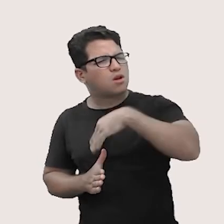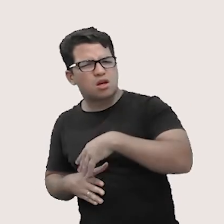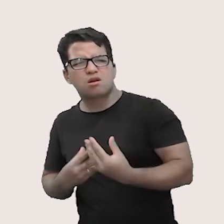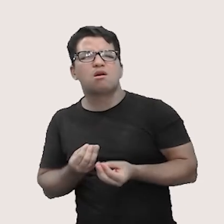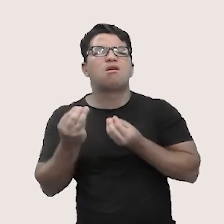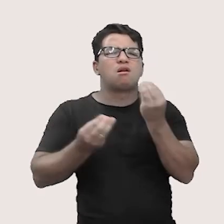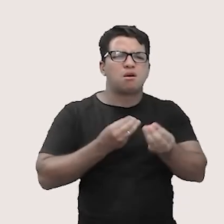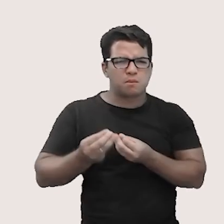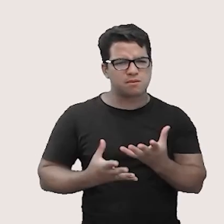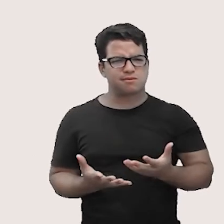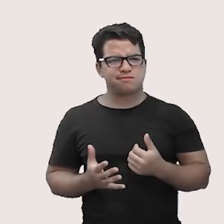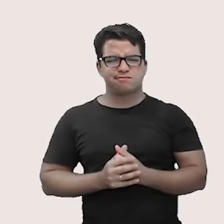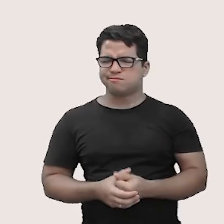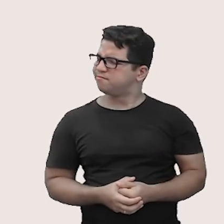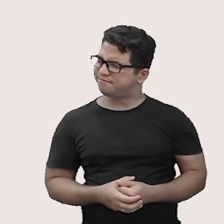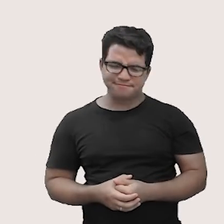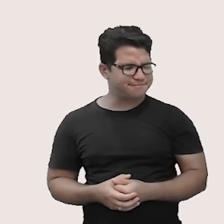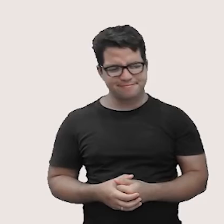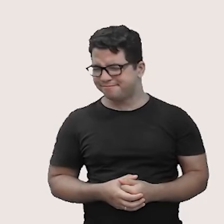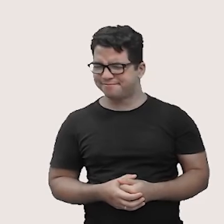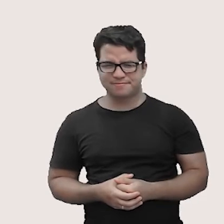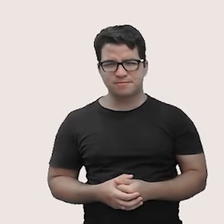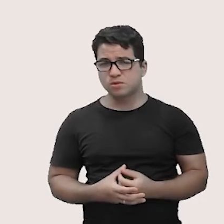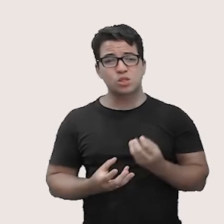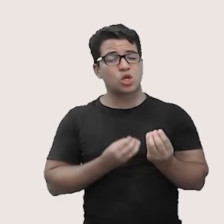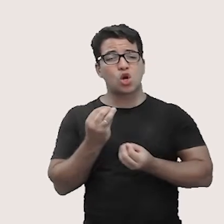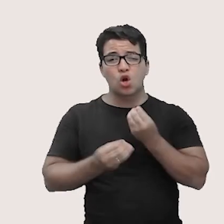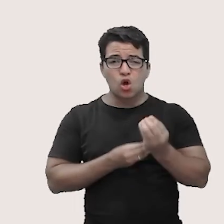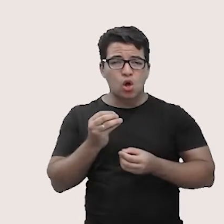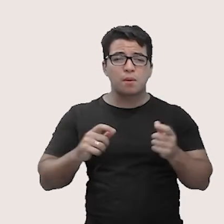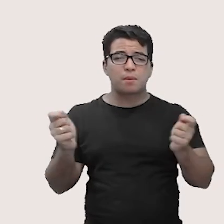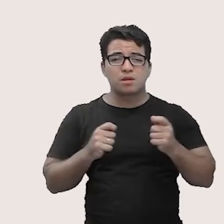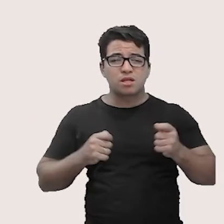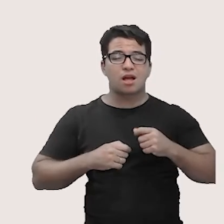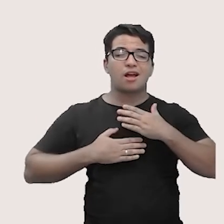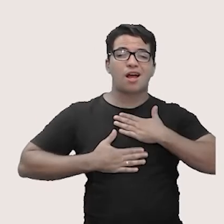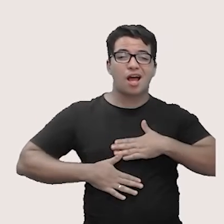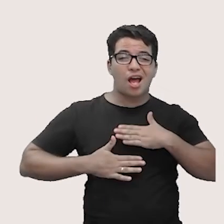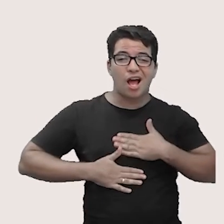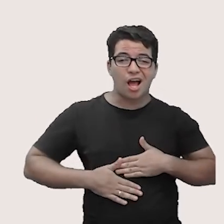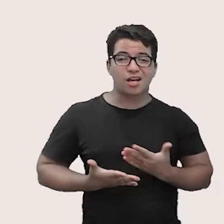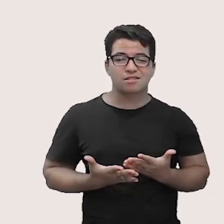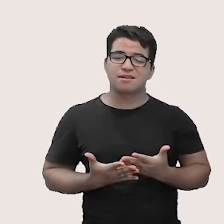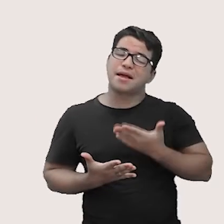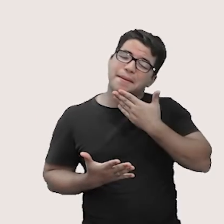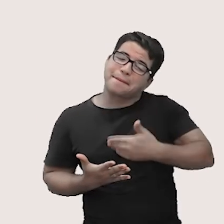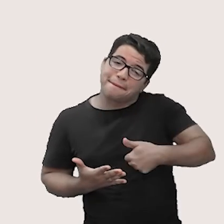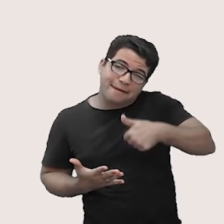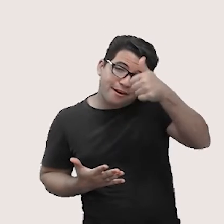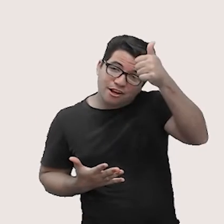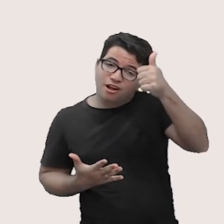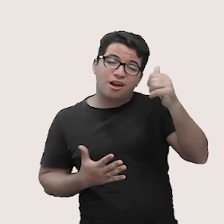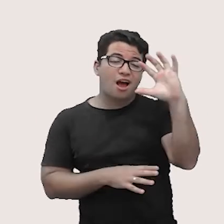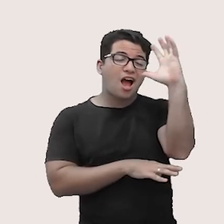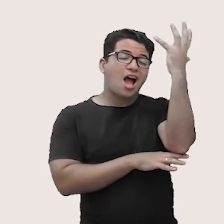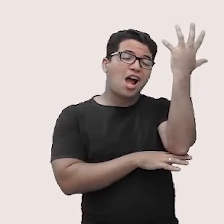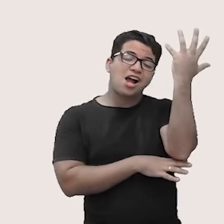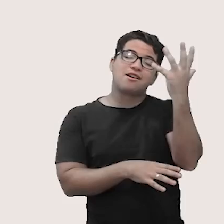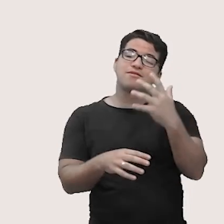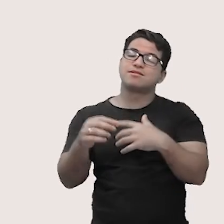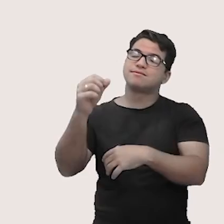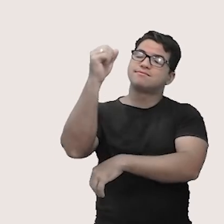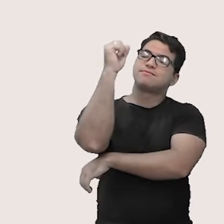ele. E como é que ele vai ter a tranquilidade para ler? Ele foi ler embaixo da árvore, na paz e na tranquilidade, porque Mônica não